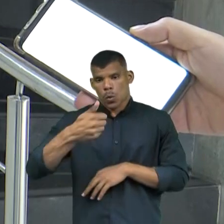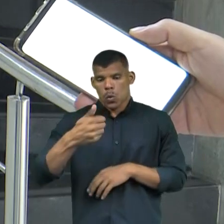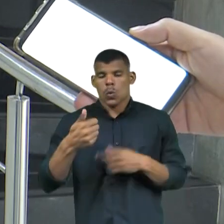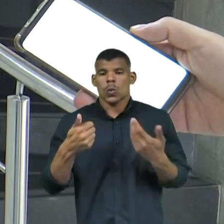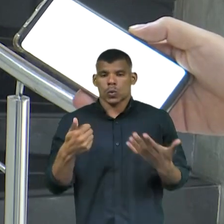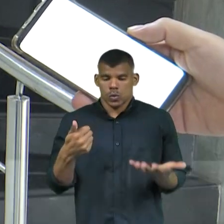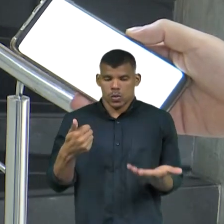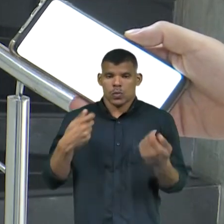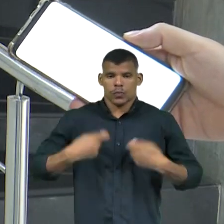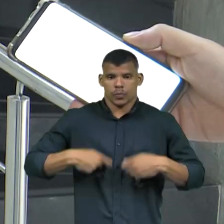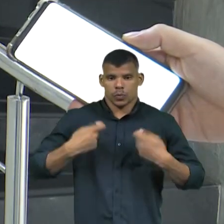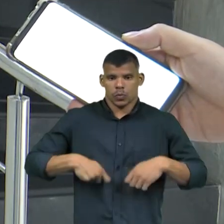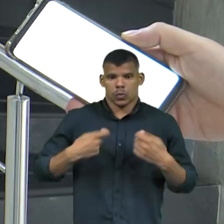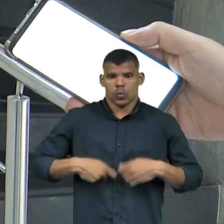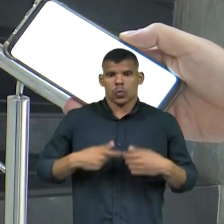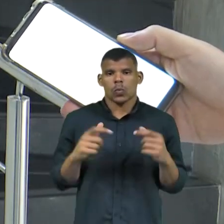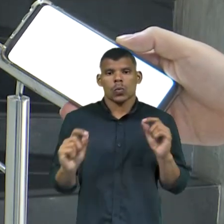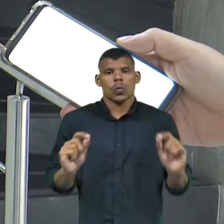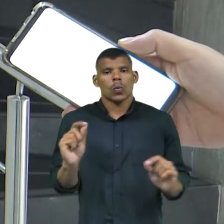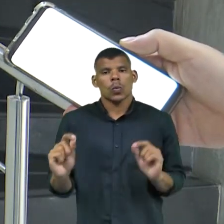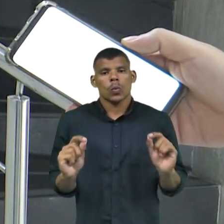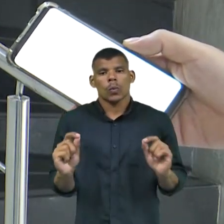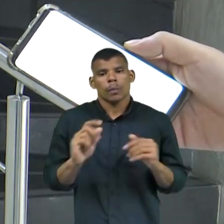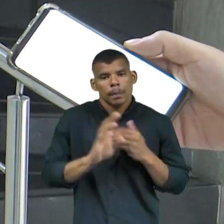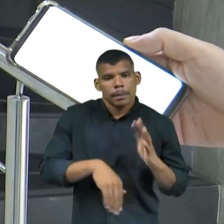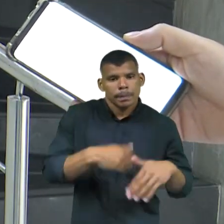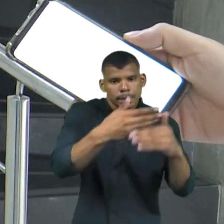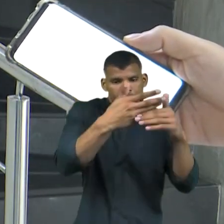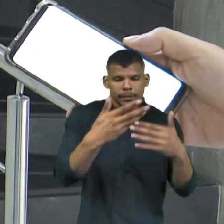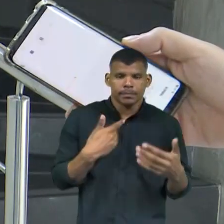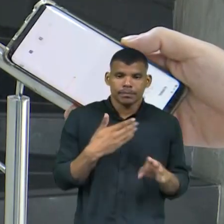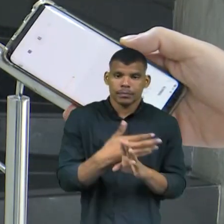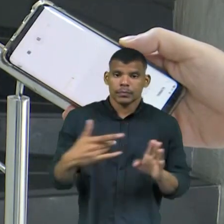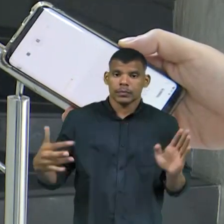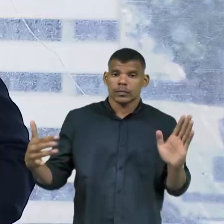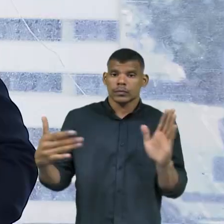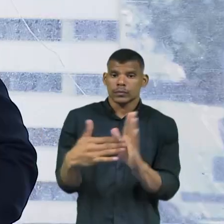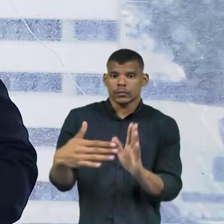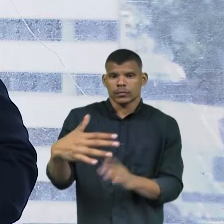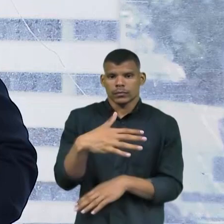ser melhorado, avançando naquilo que precisa ser avançado em todas as áreas.